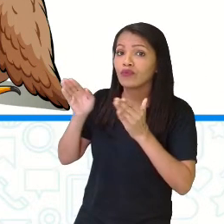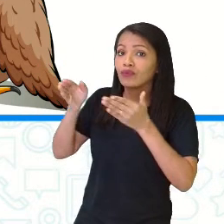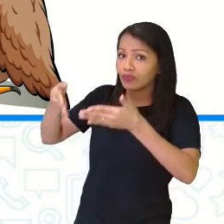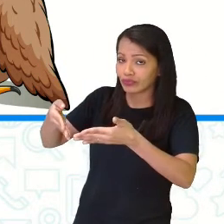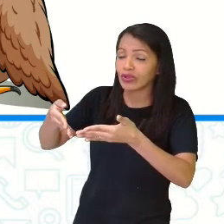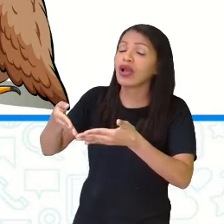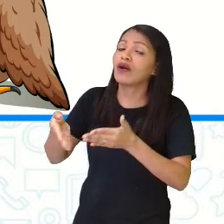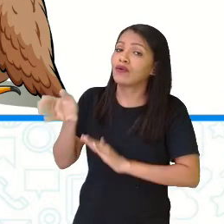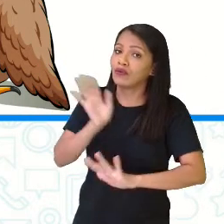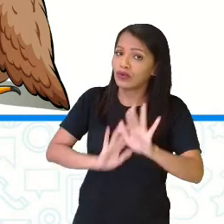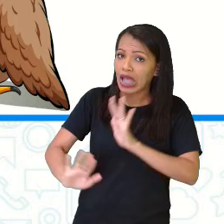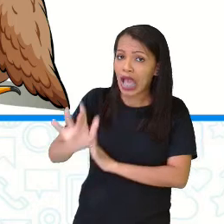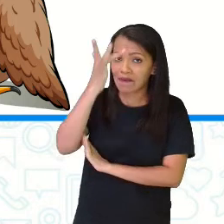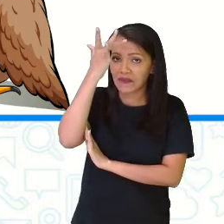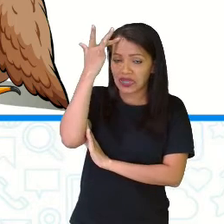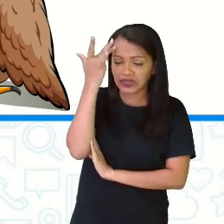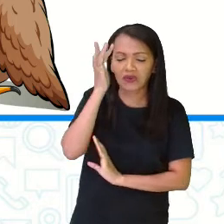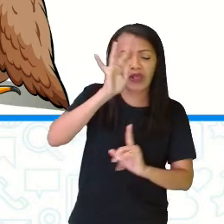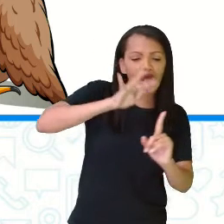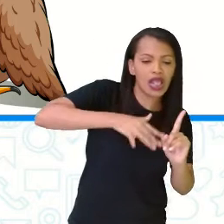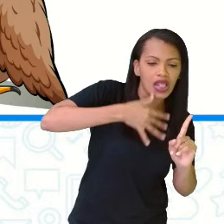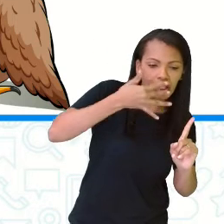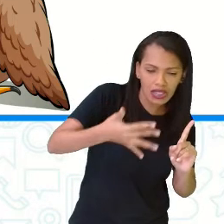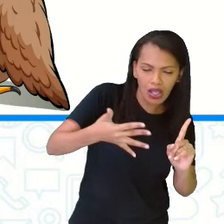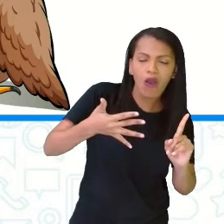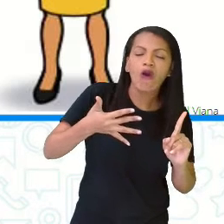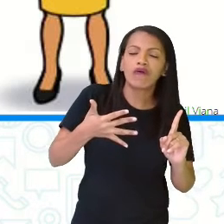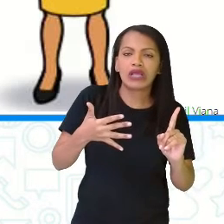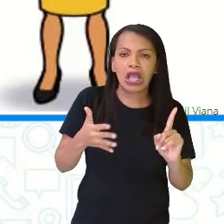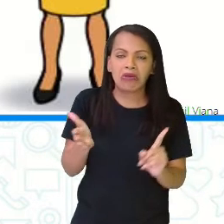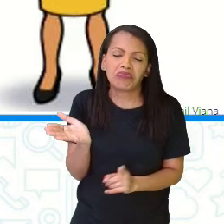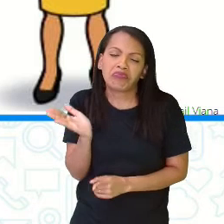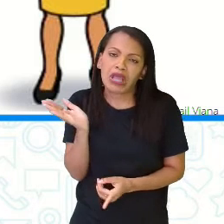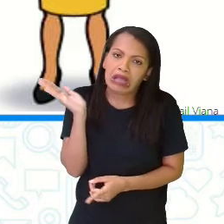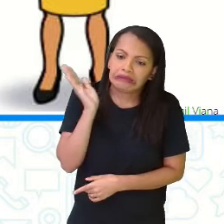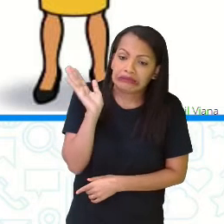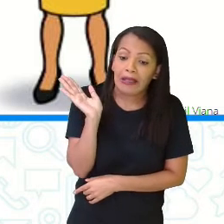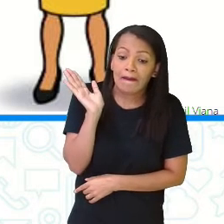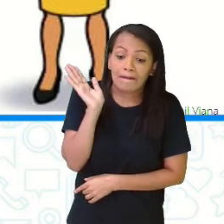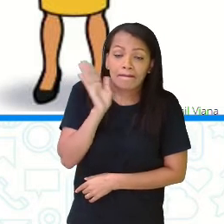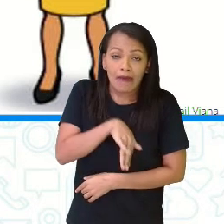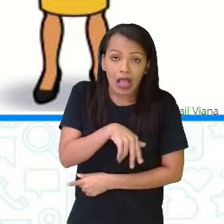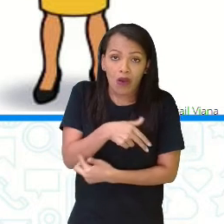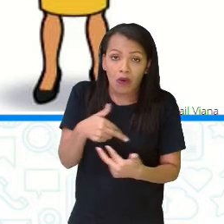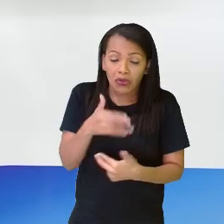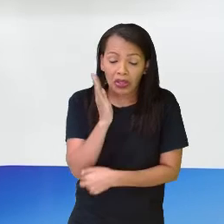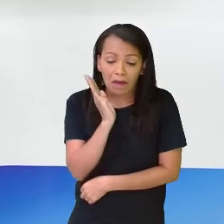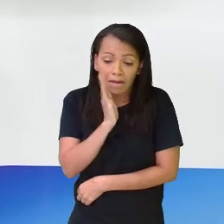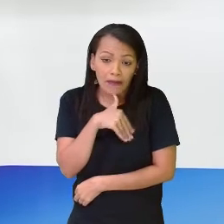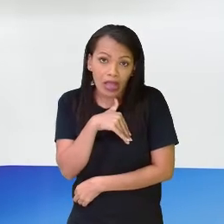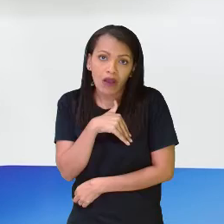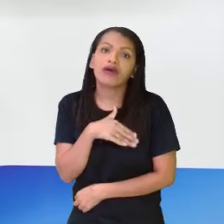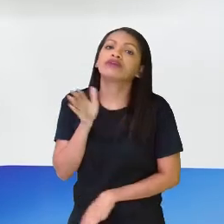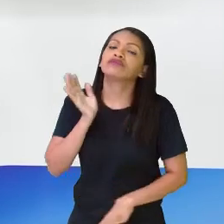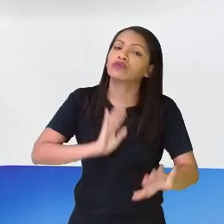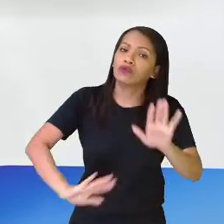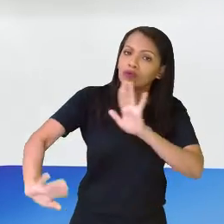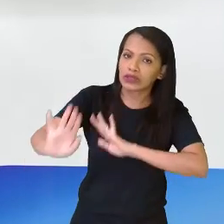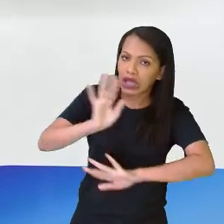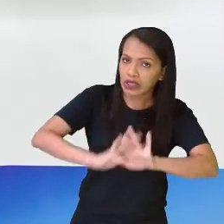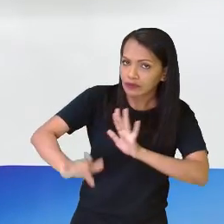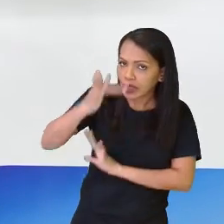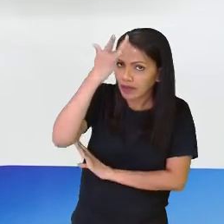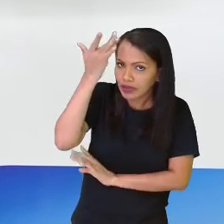boas intenções. Devemos tomar cuidado com as pessoas bajuladoras e interesseiras. E aí, será, professor, que